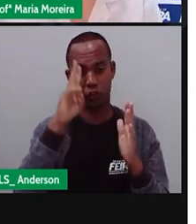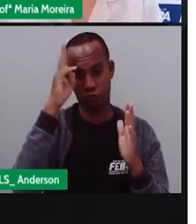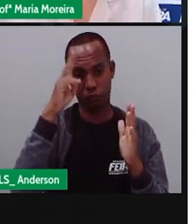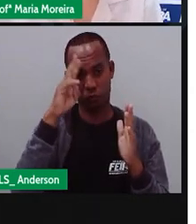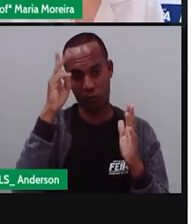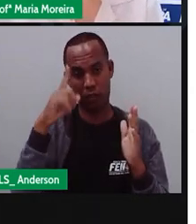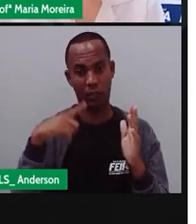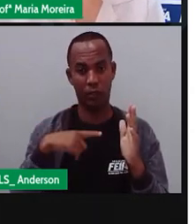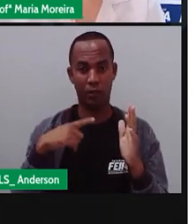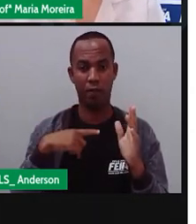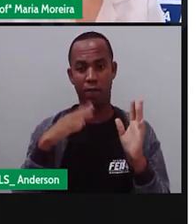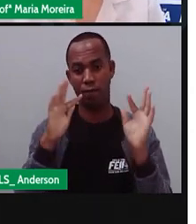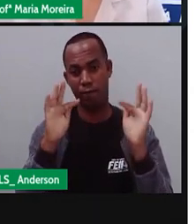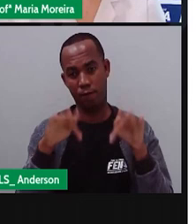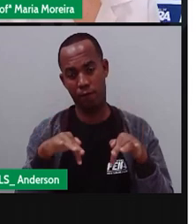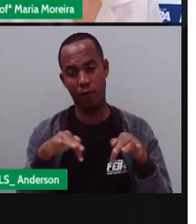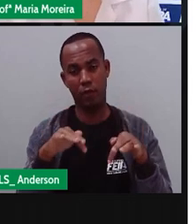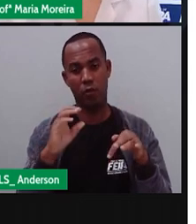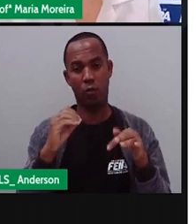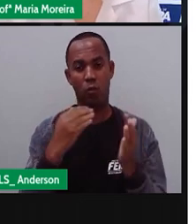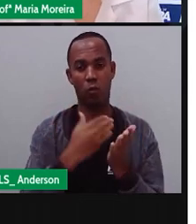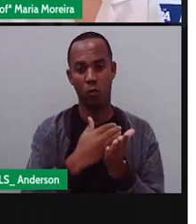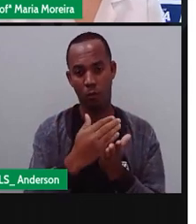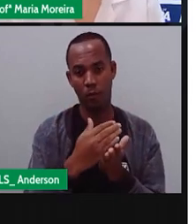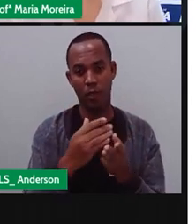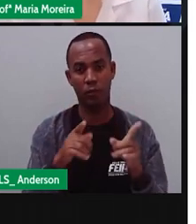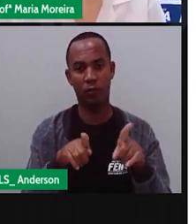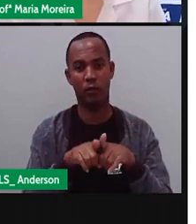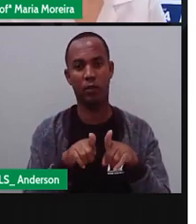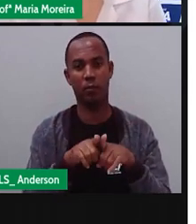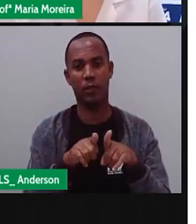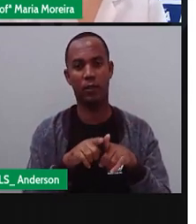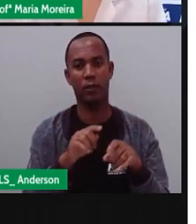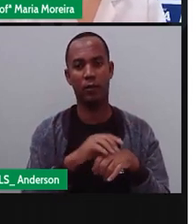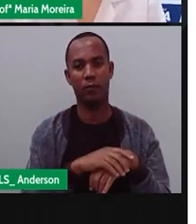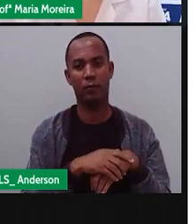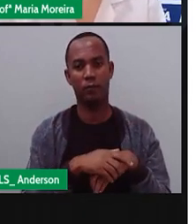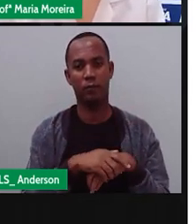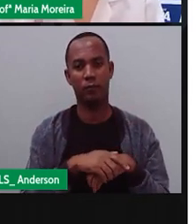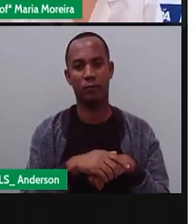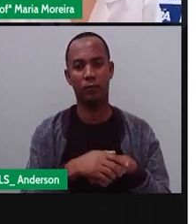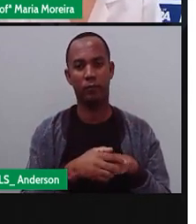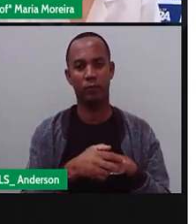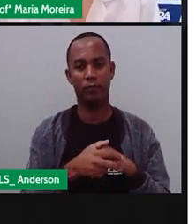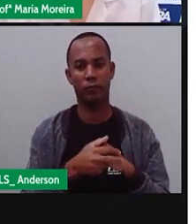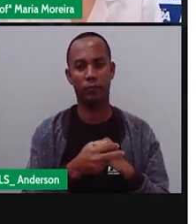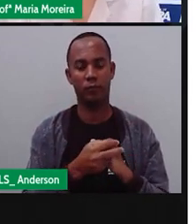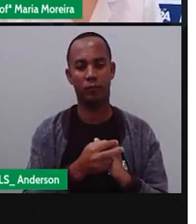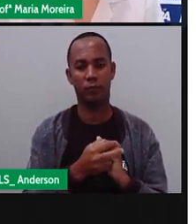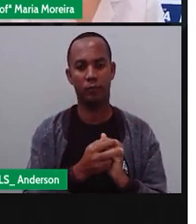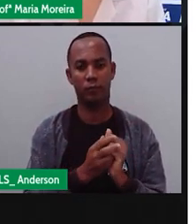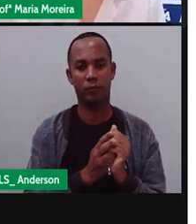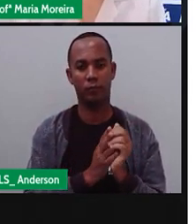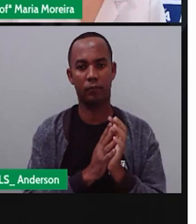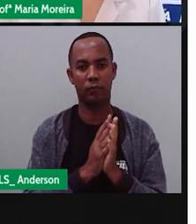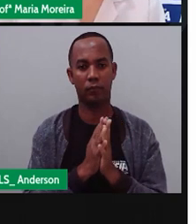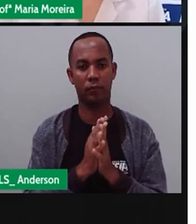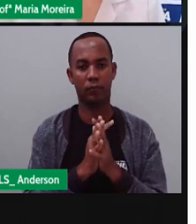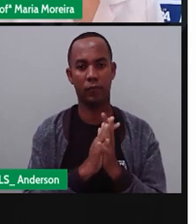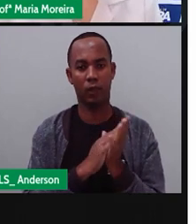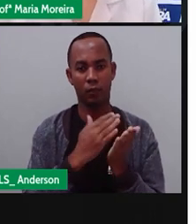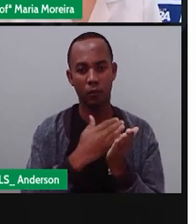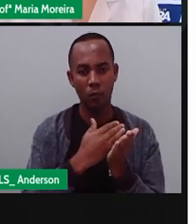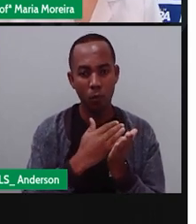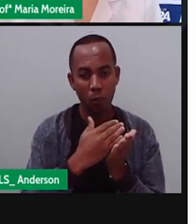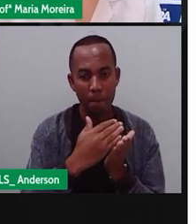e fim. Então, um texto, obviamente, ele também vai ter o quê? O começo, o meio e o fim. E o